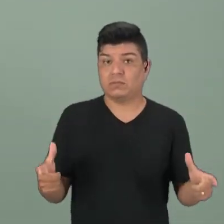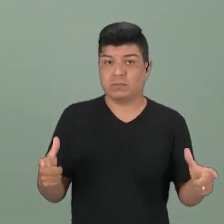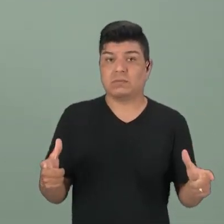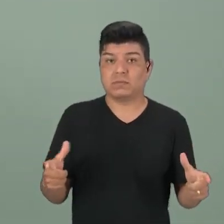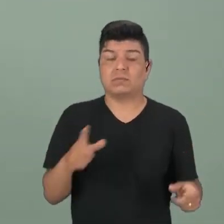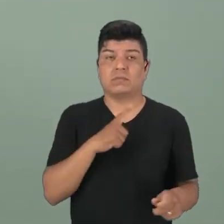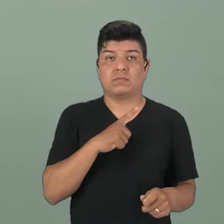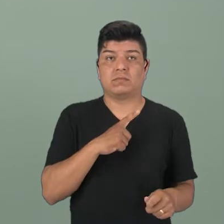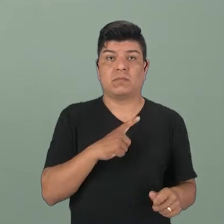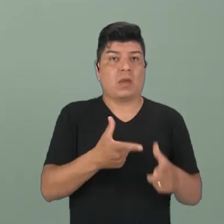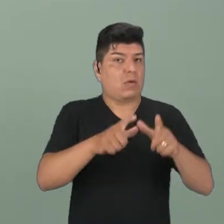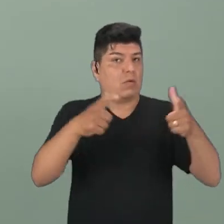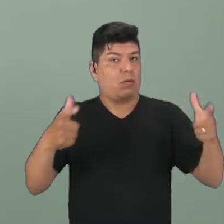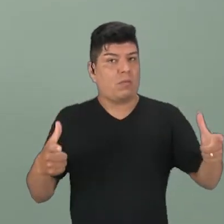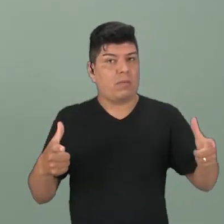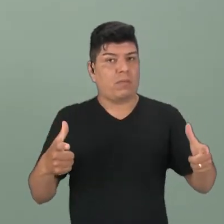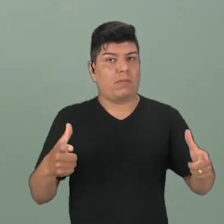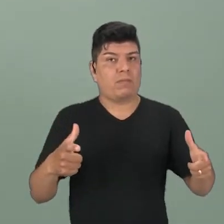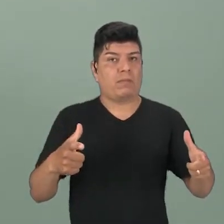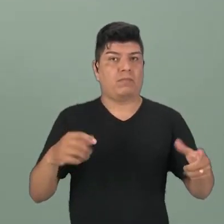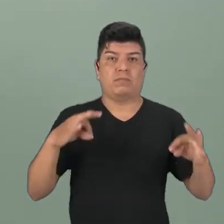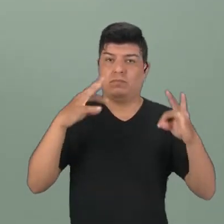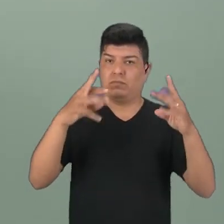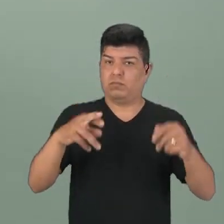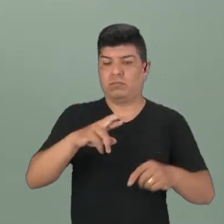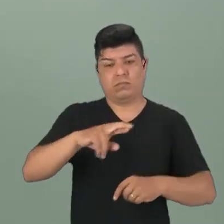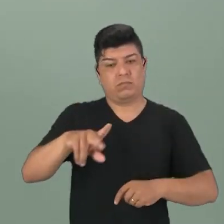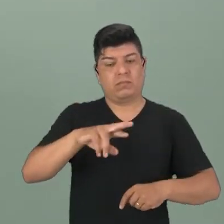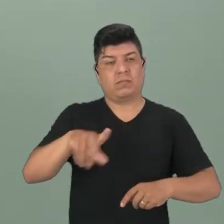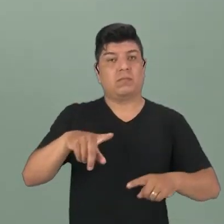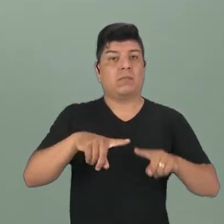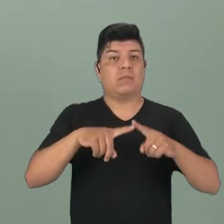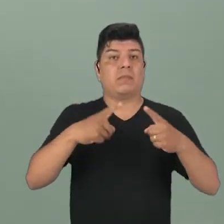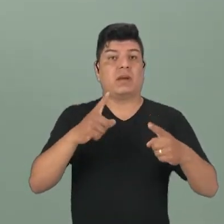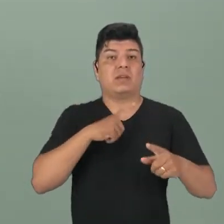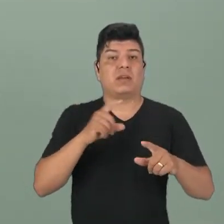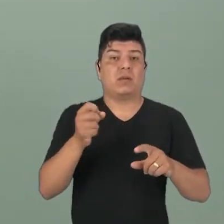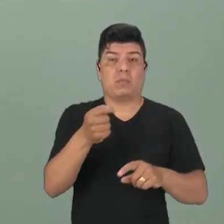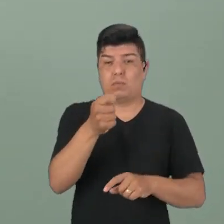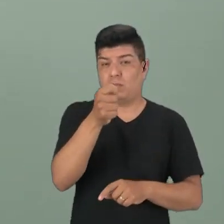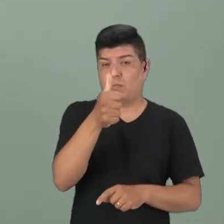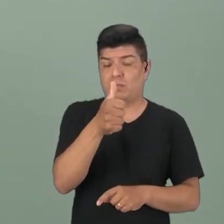território, ele também não é o maior, né? Mas ele também tem pouco